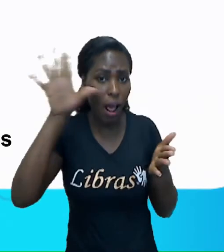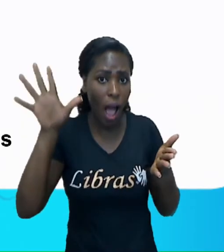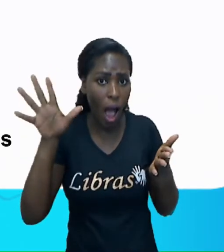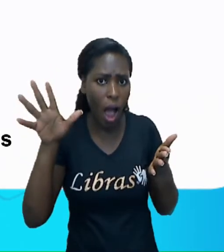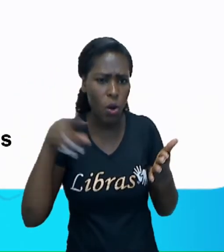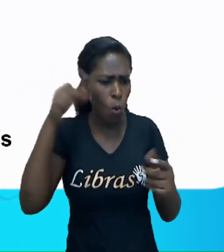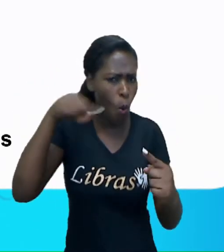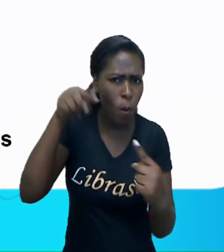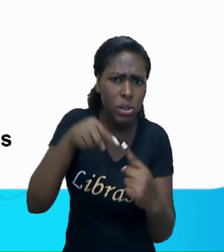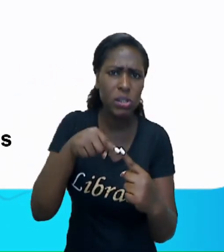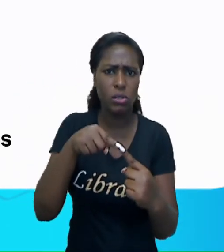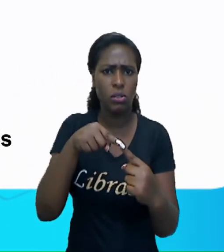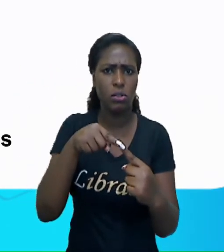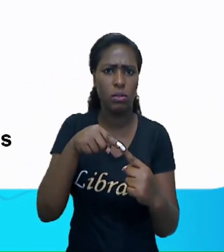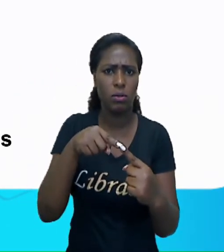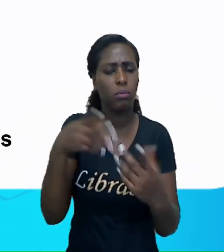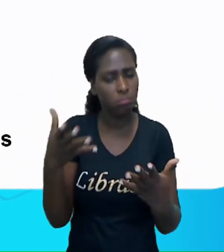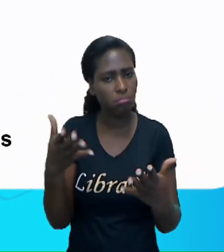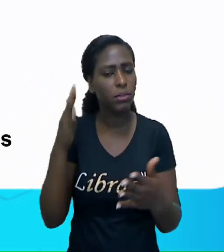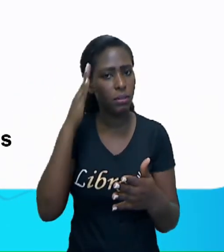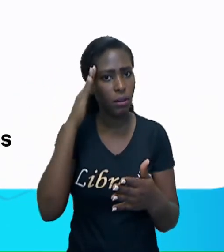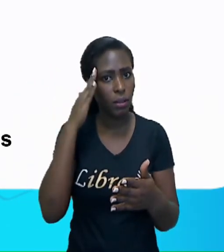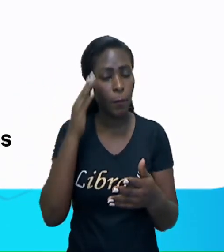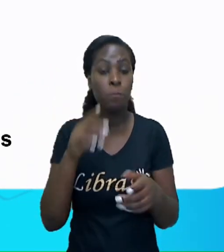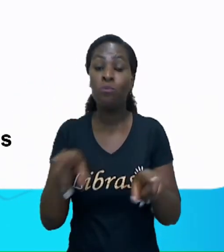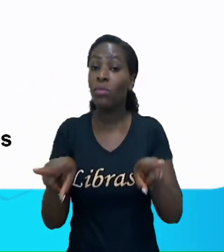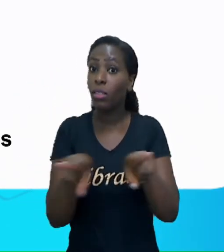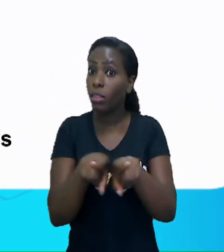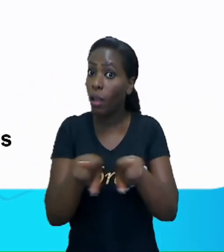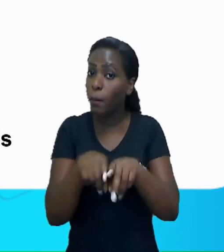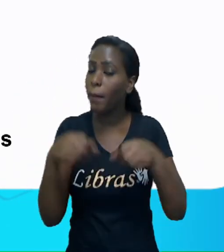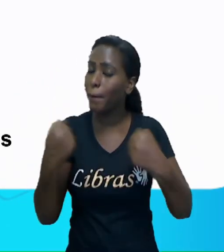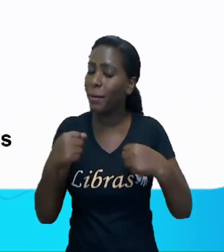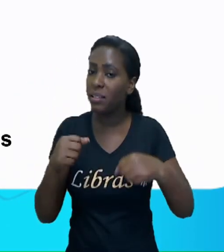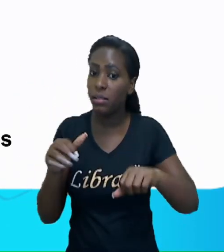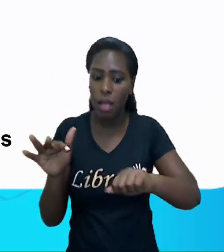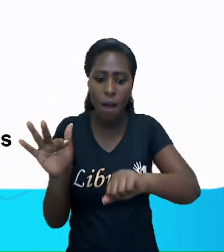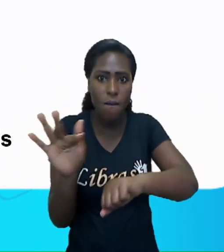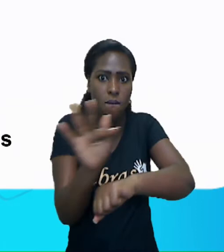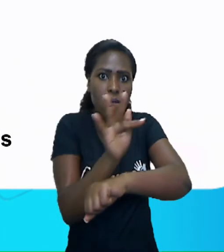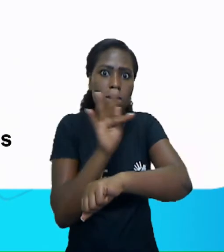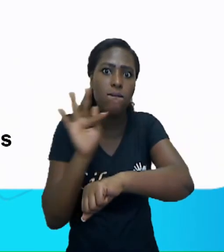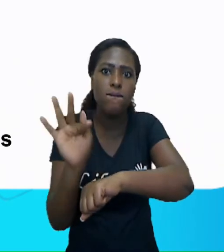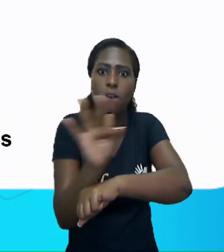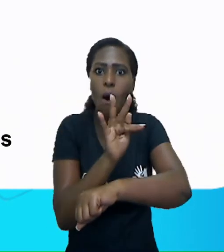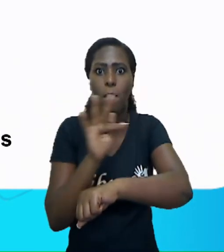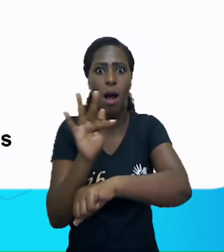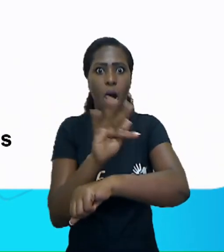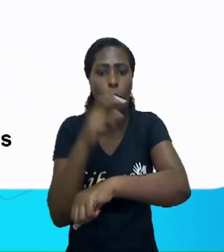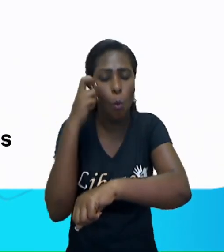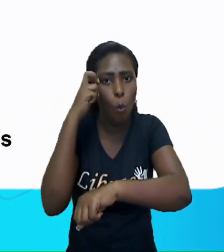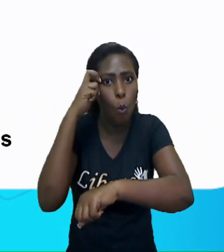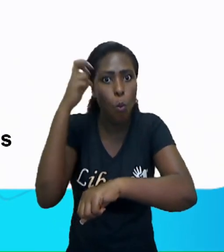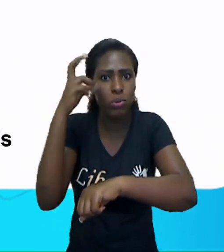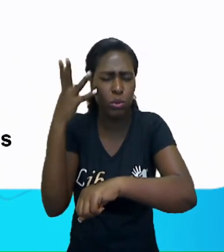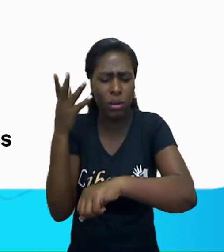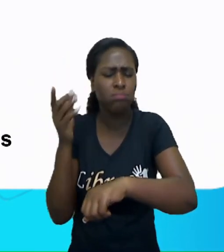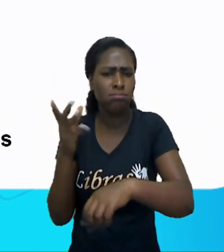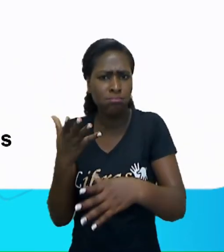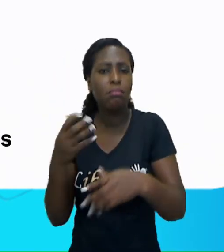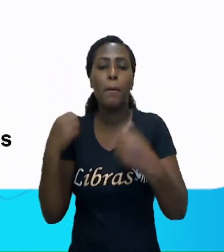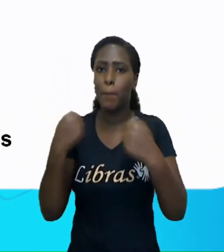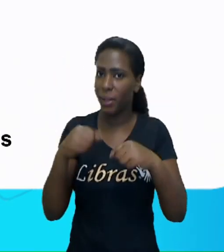linguagem culta padrão da língua portuguesa. Precisa ter essa formalidade. Preciso também observar